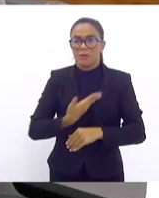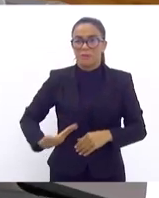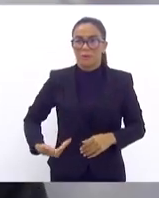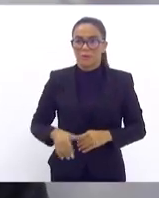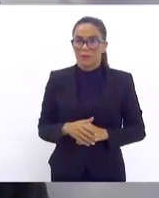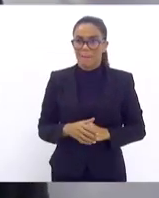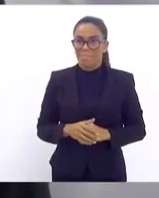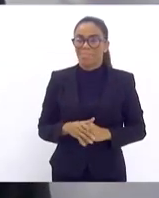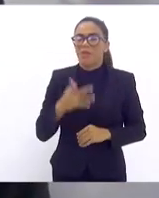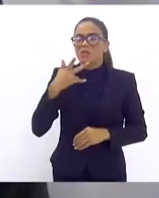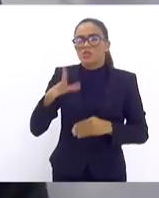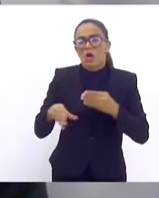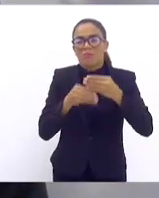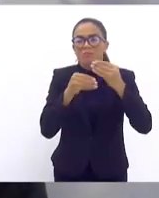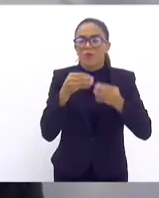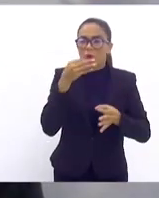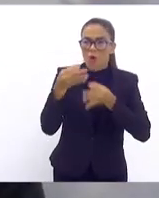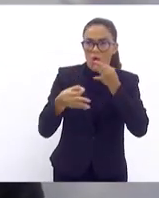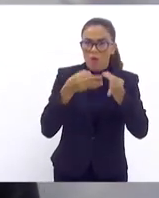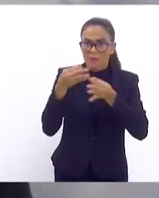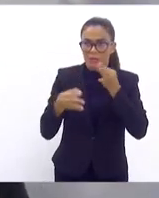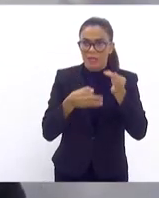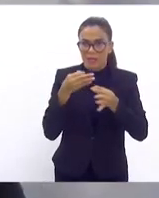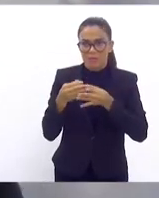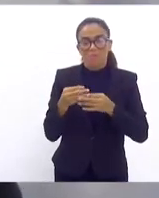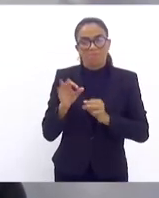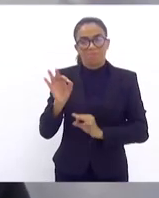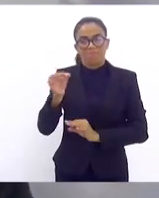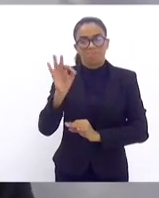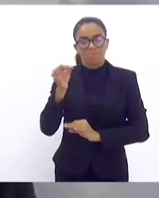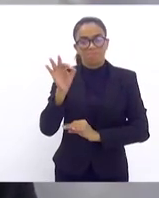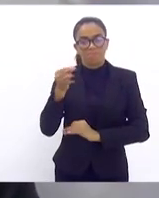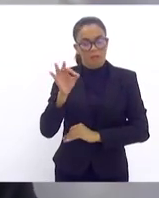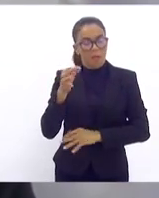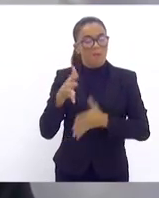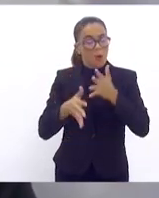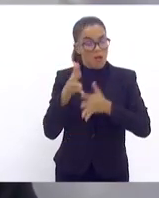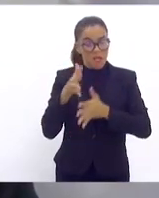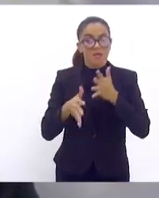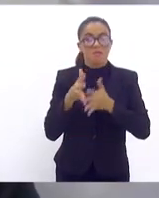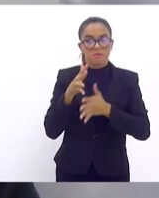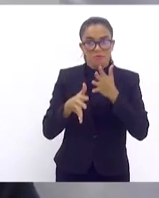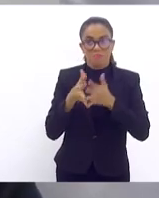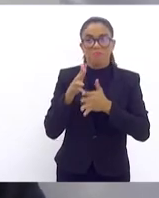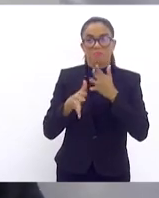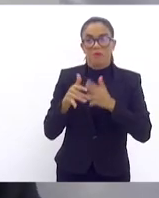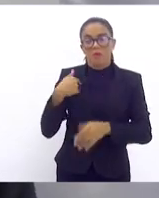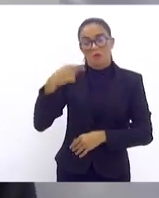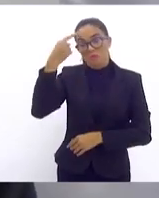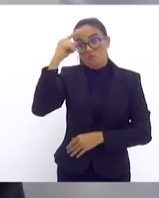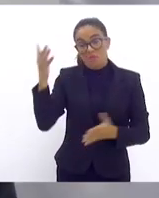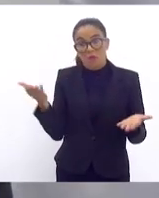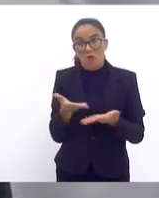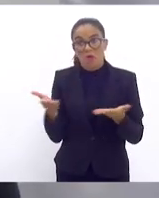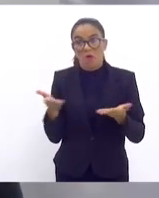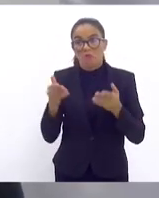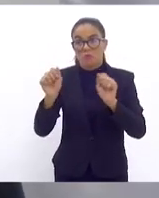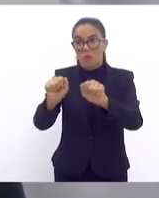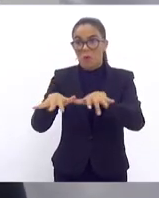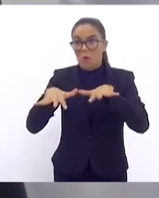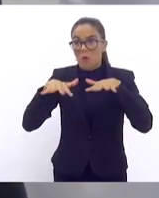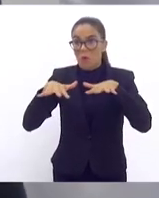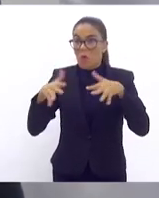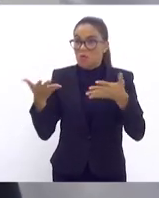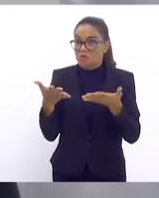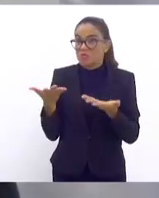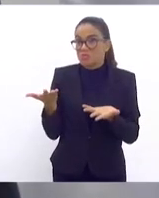um comentário sobre a fala do deputado Luiz Paulo. De fato, um projeto polêmico, não sei nem se a audiência hoje, o auditório tão amplo